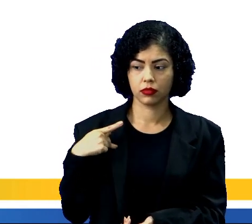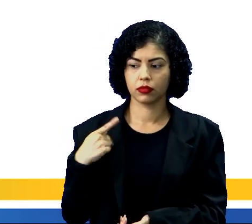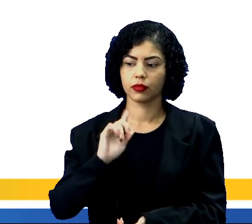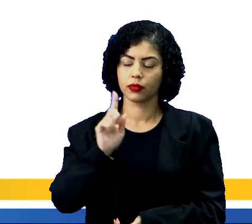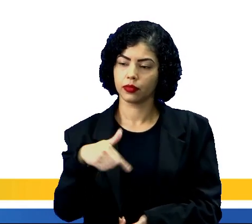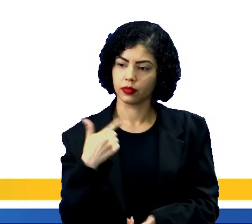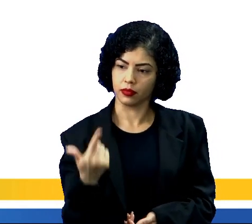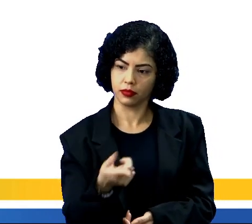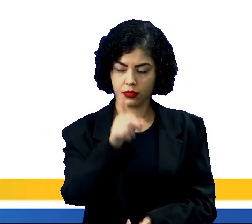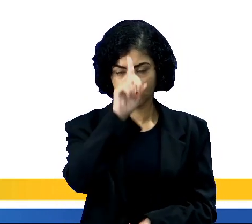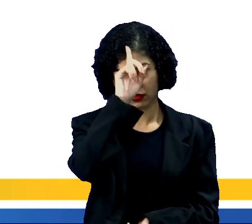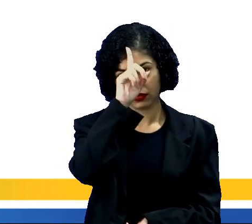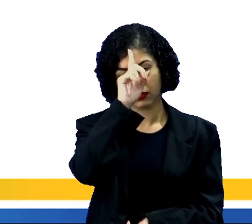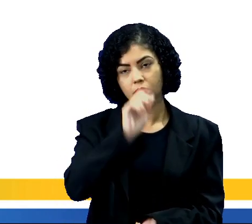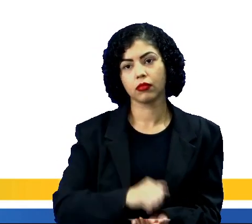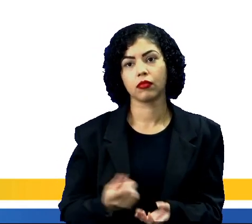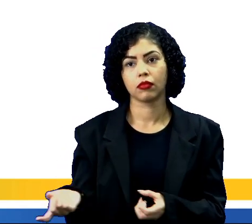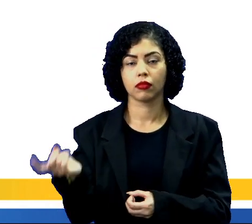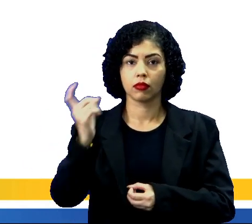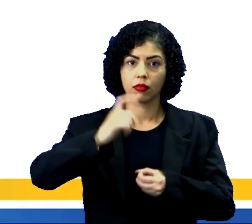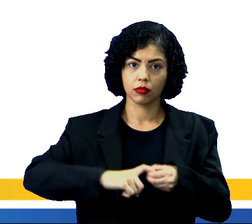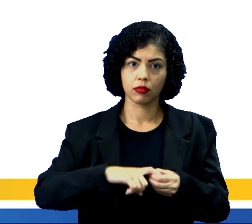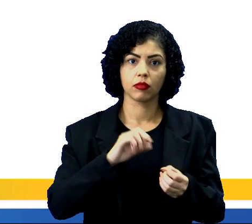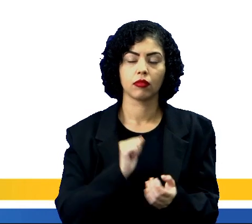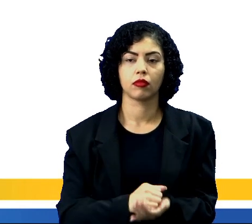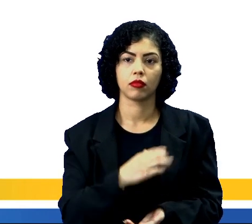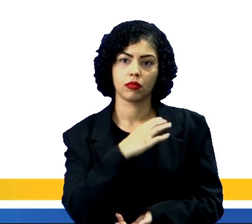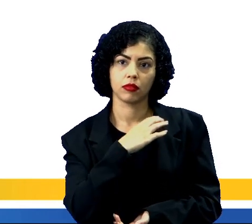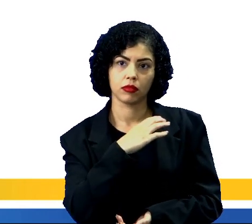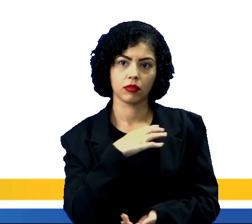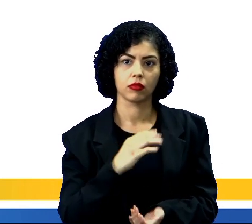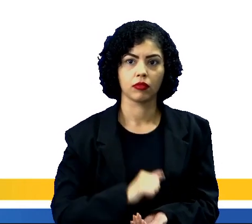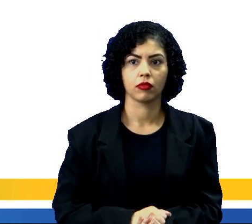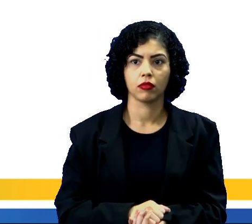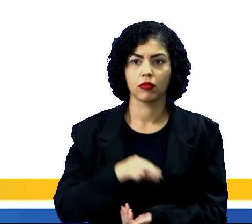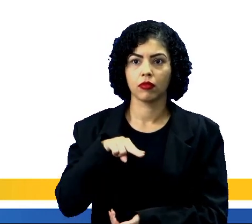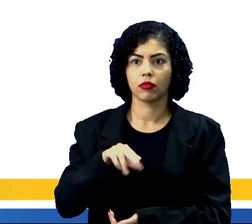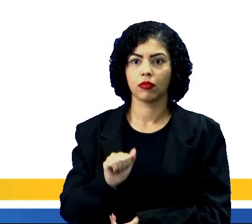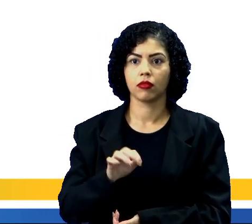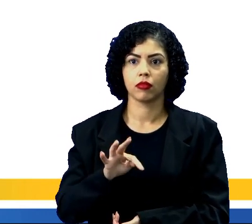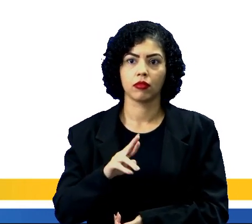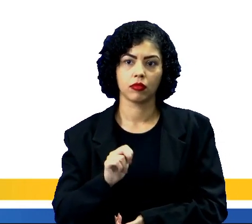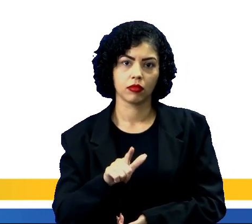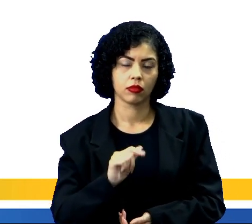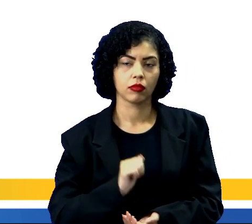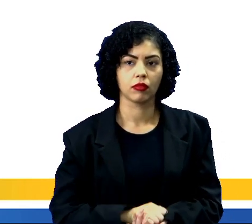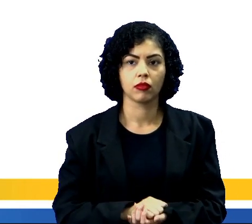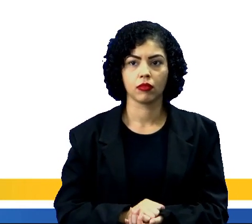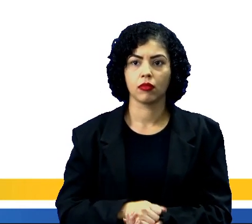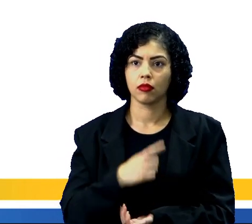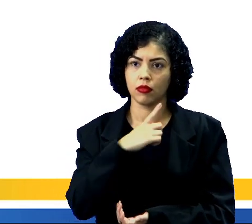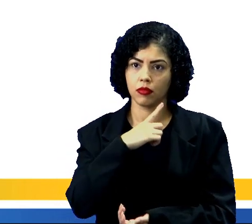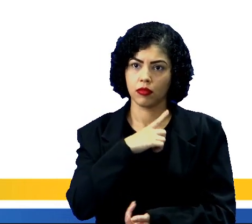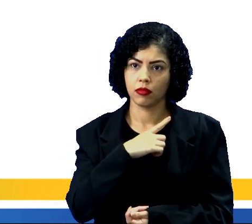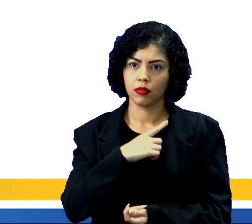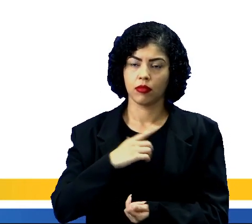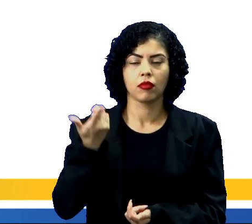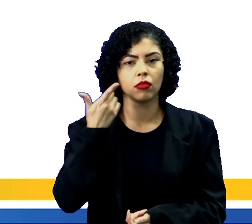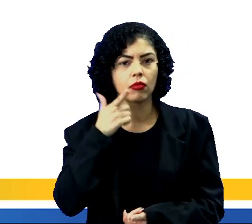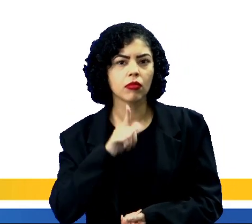aí, depois de adultos, eles teriam retornado à sua cidade natal, que era chamada Alba Longa, e teriam